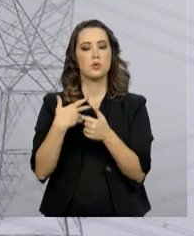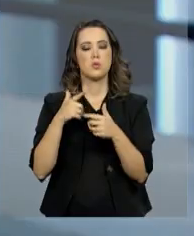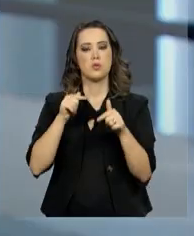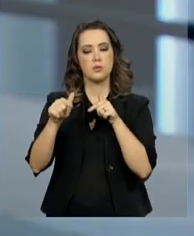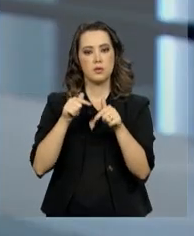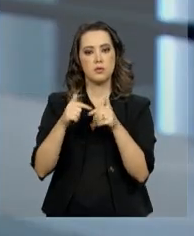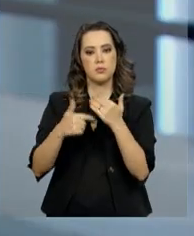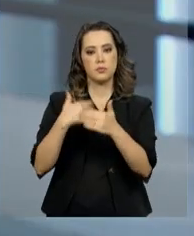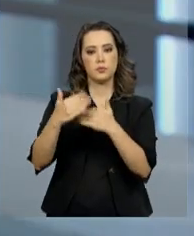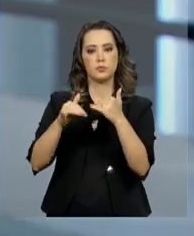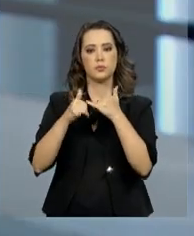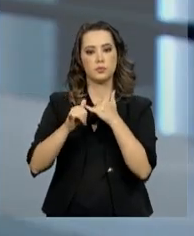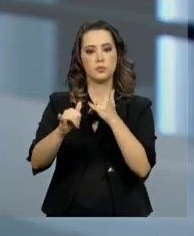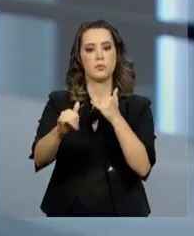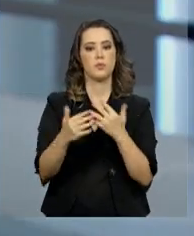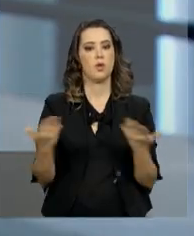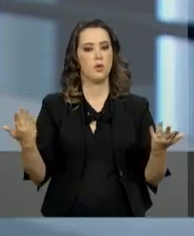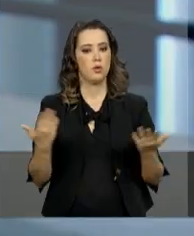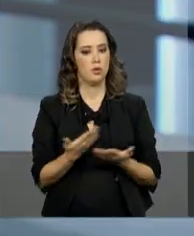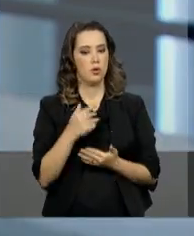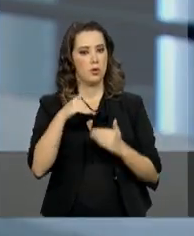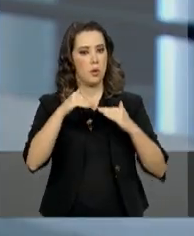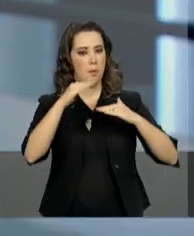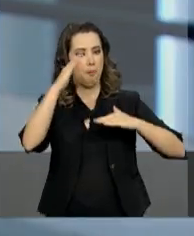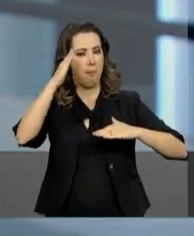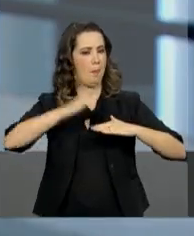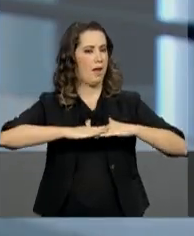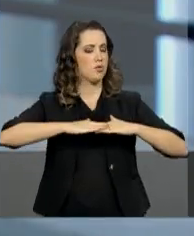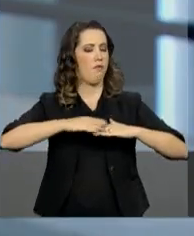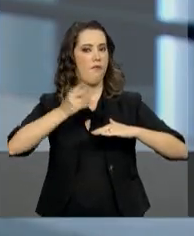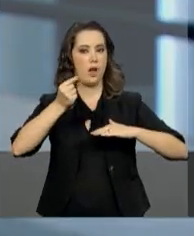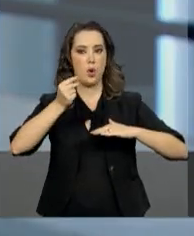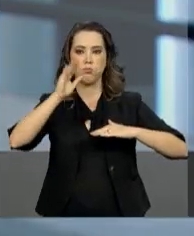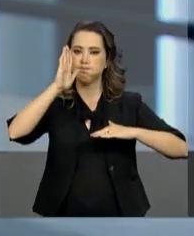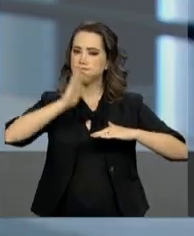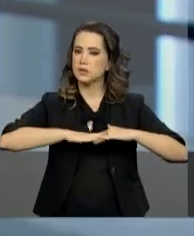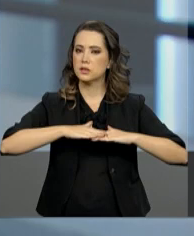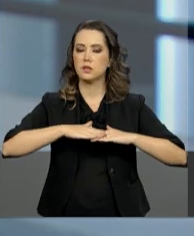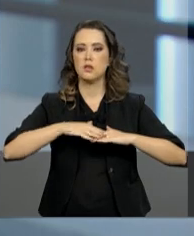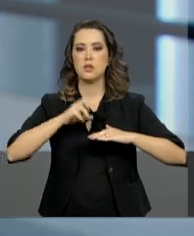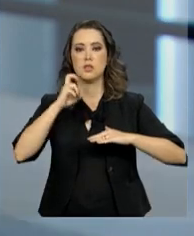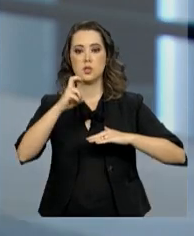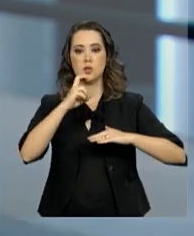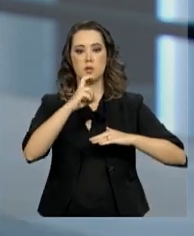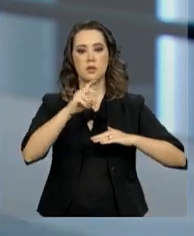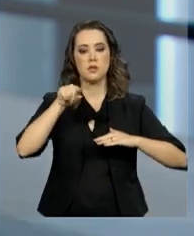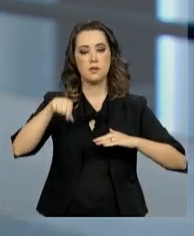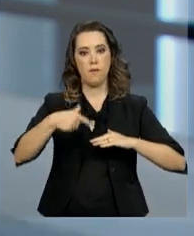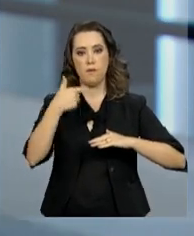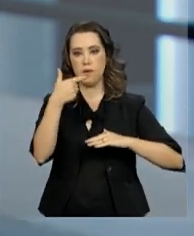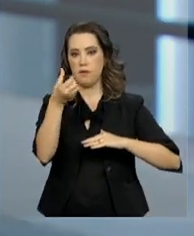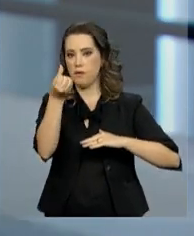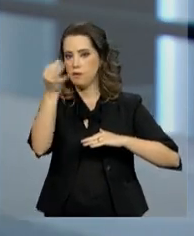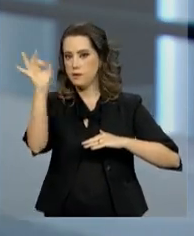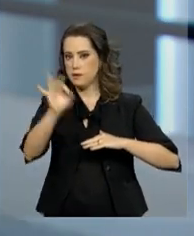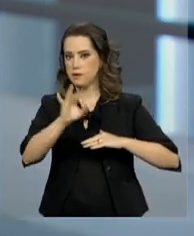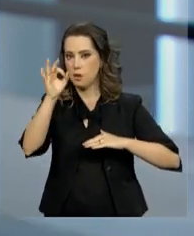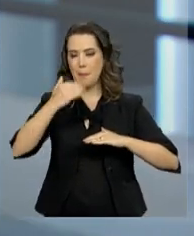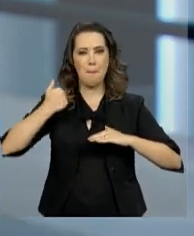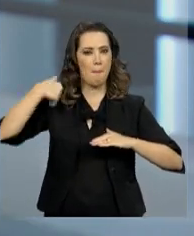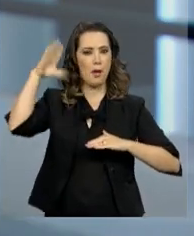linha o leilão atingir um deságio médio recorde de 55,26 por cento o maior dos últimos